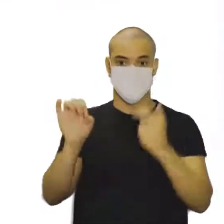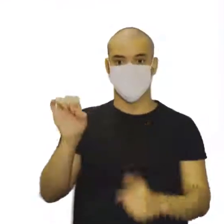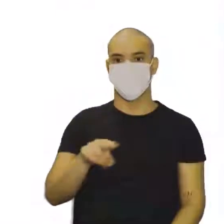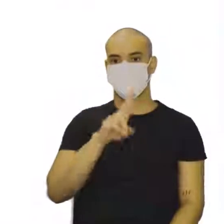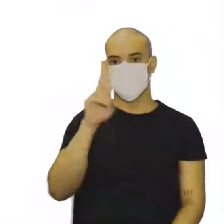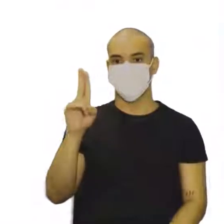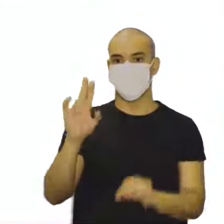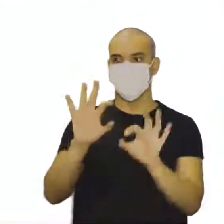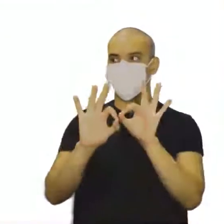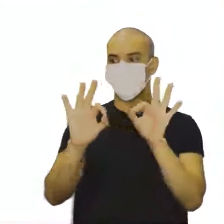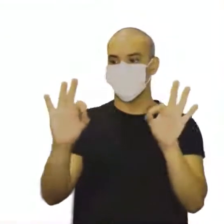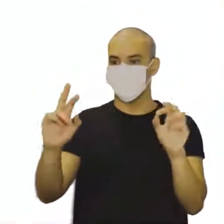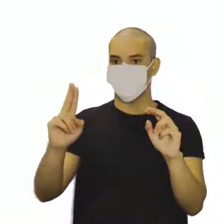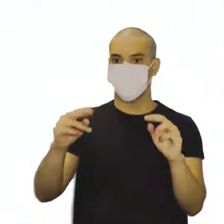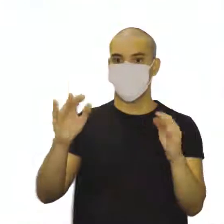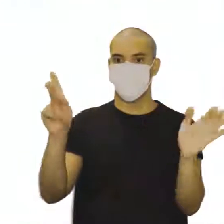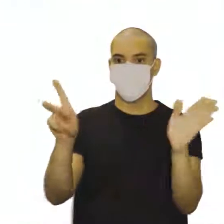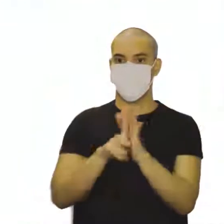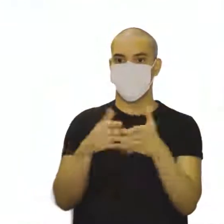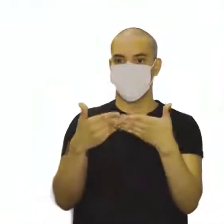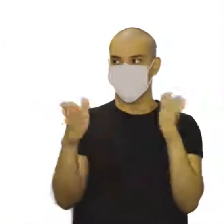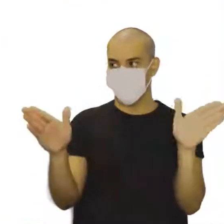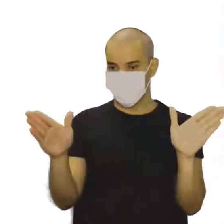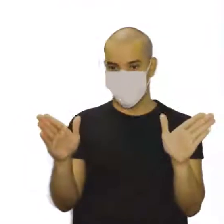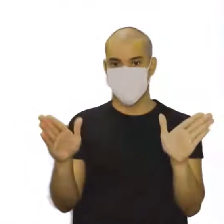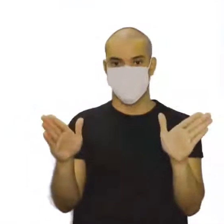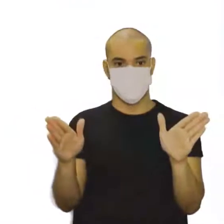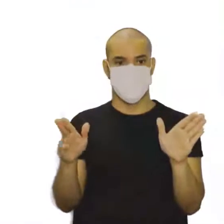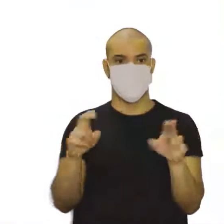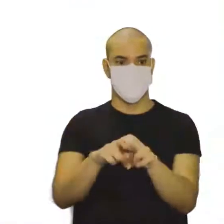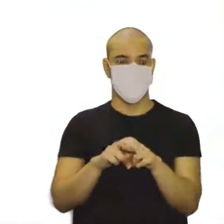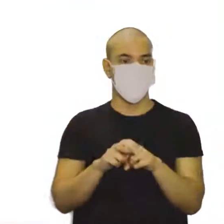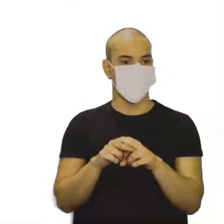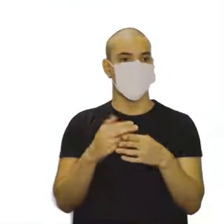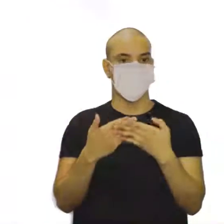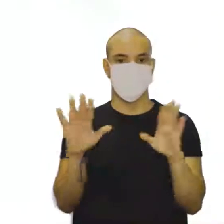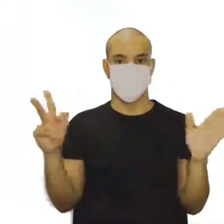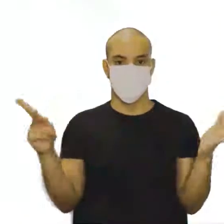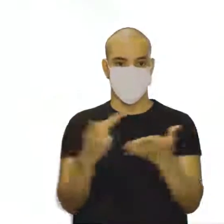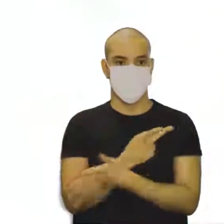ou circuitos abertos, tá? Então, abrir o circuito é uma falha.